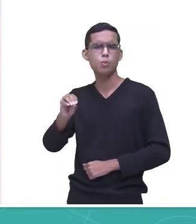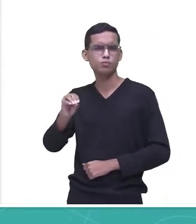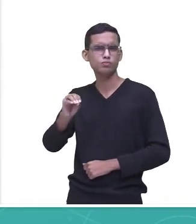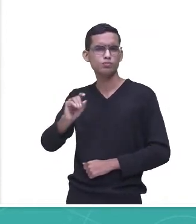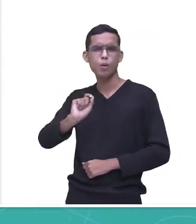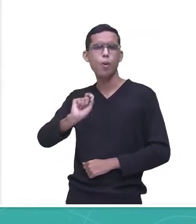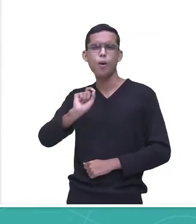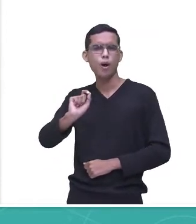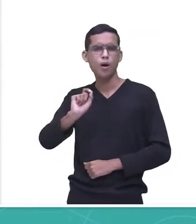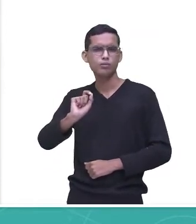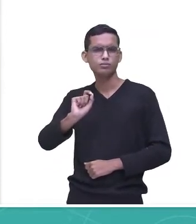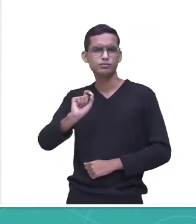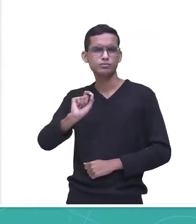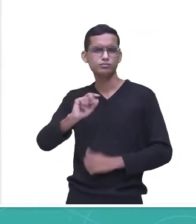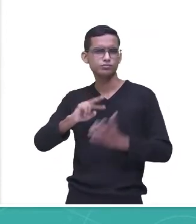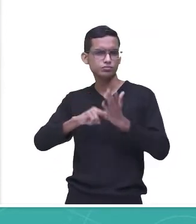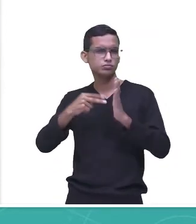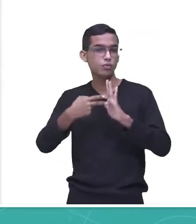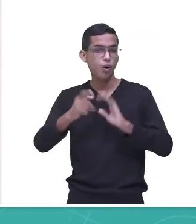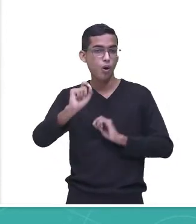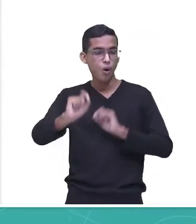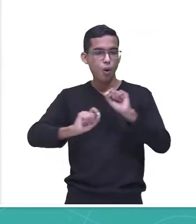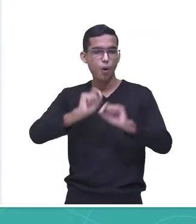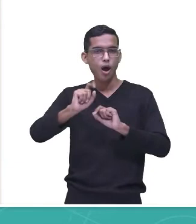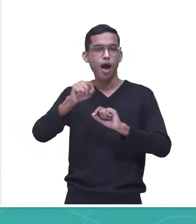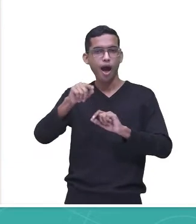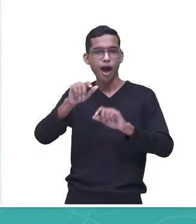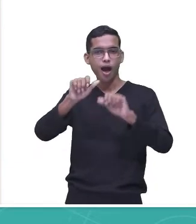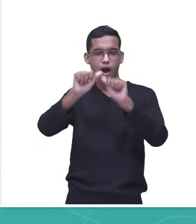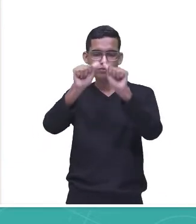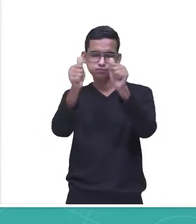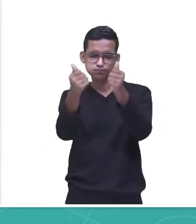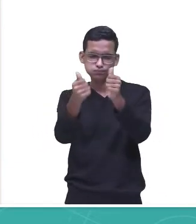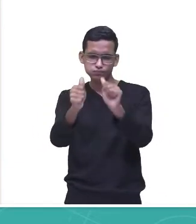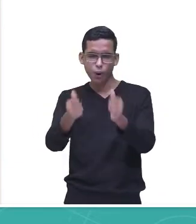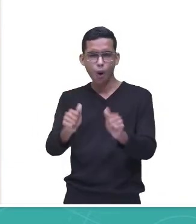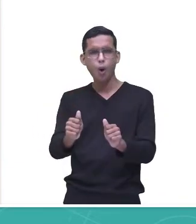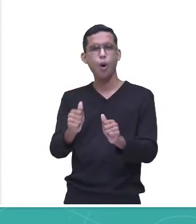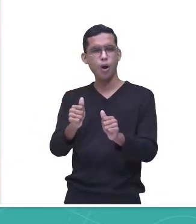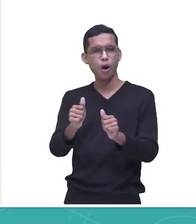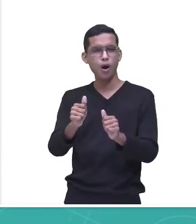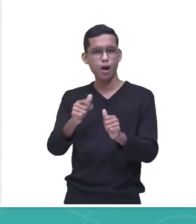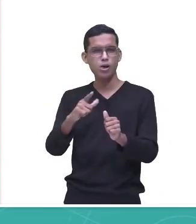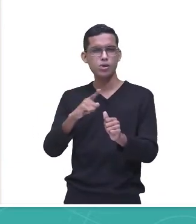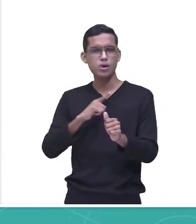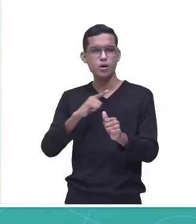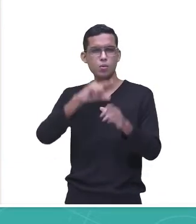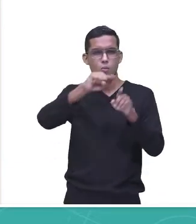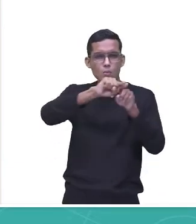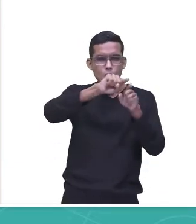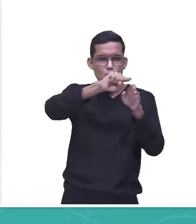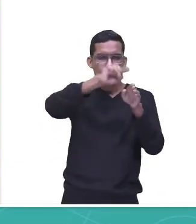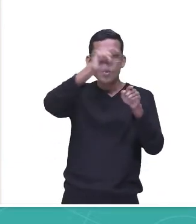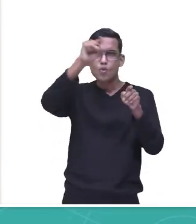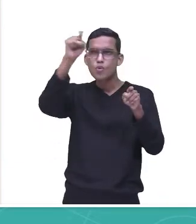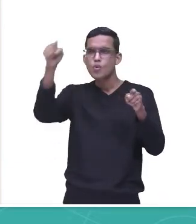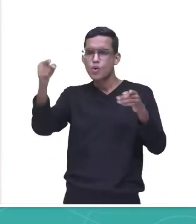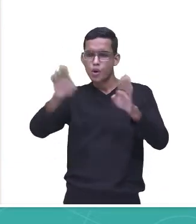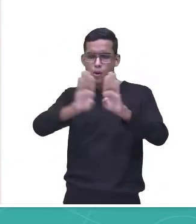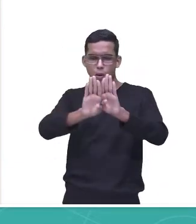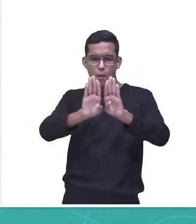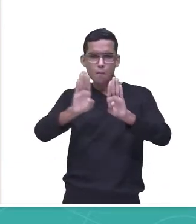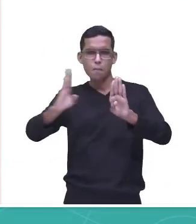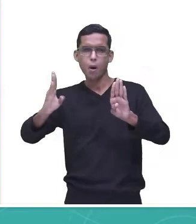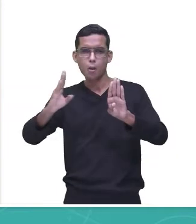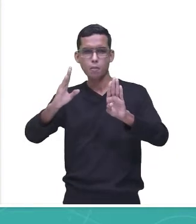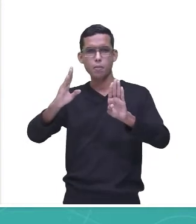é essa arte aqui, que ela é produzida em cima dos portais da igreja gótica. E vocês podem ver